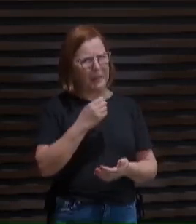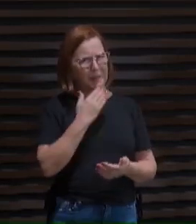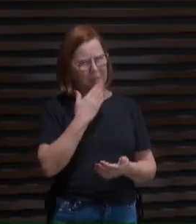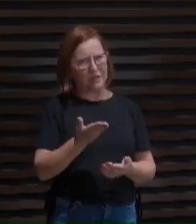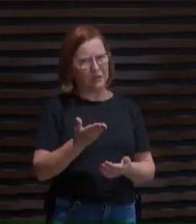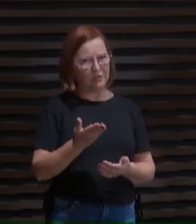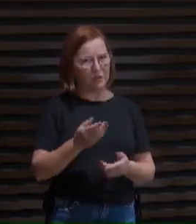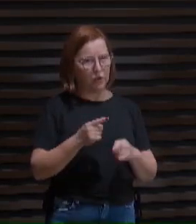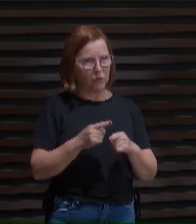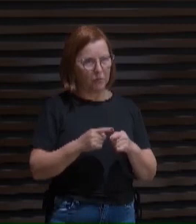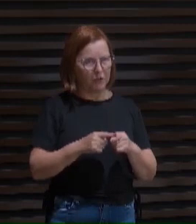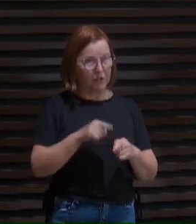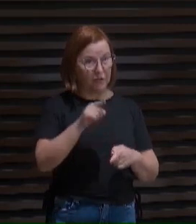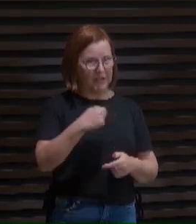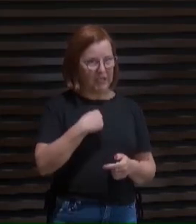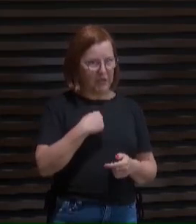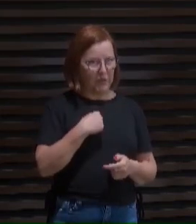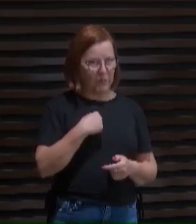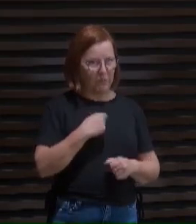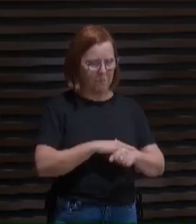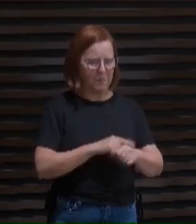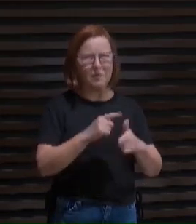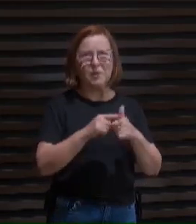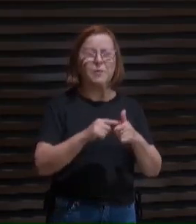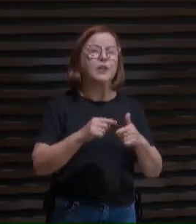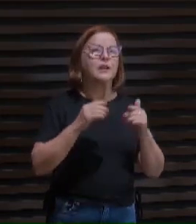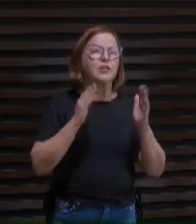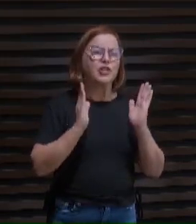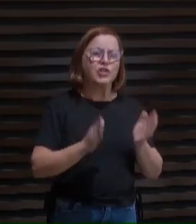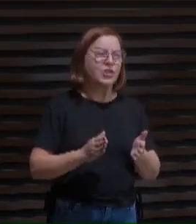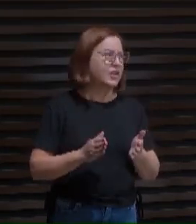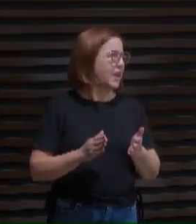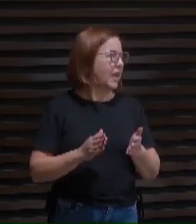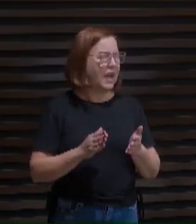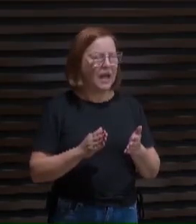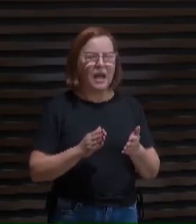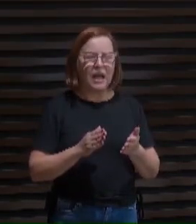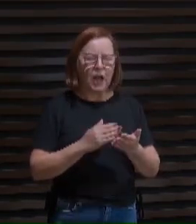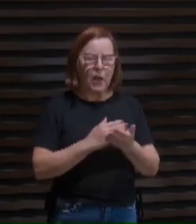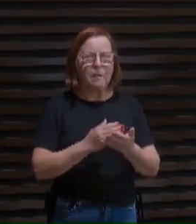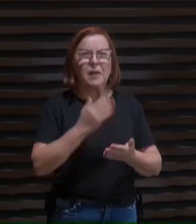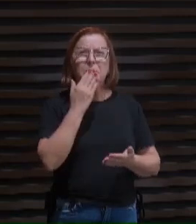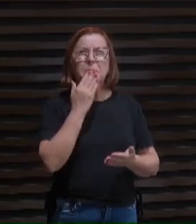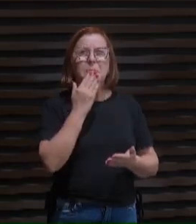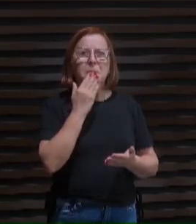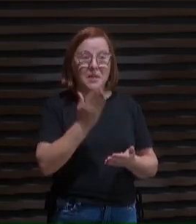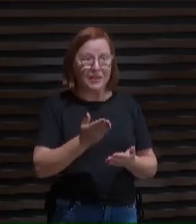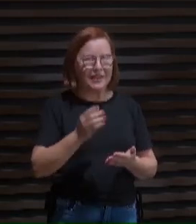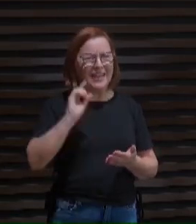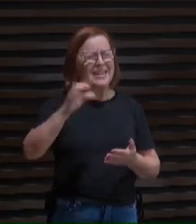Porque você e eu, quando estamos com problemas, a gente já vai diante de Deus. Deus, olha a doença, Deus cura, Deus faz. Olha como é